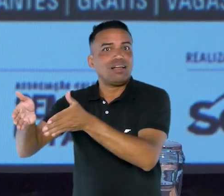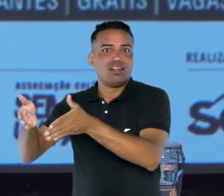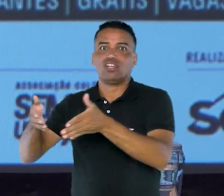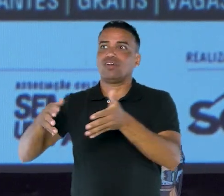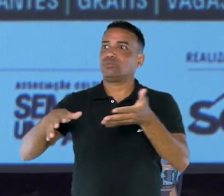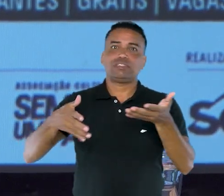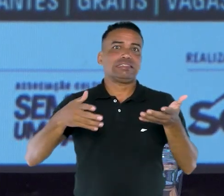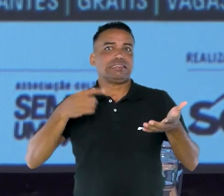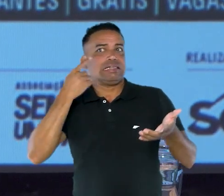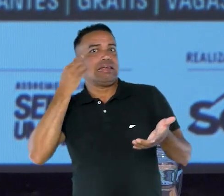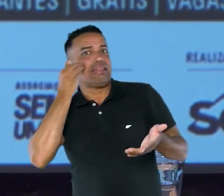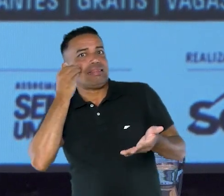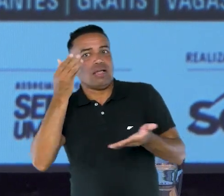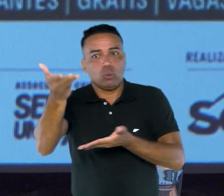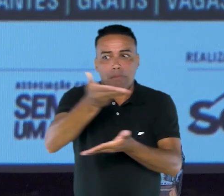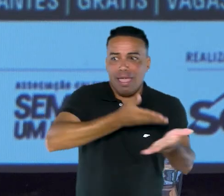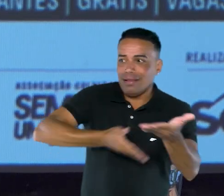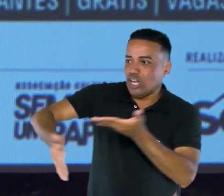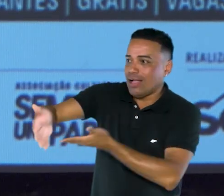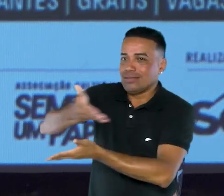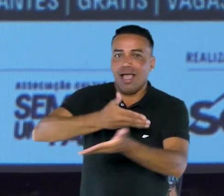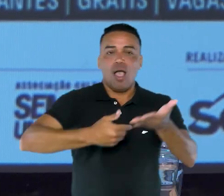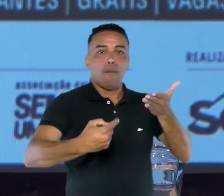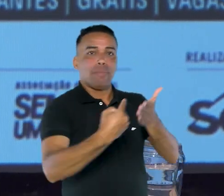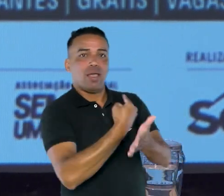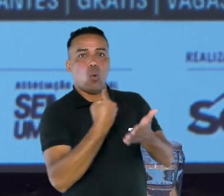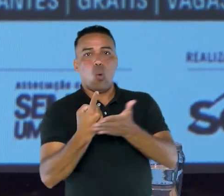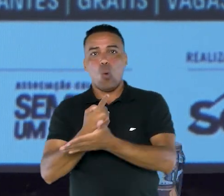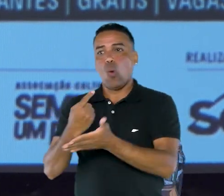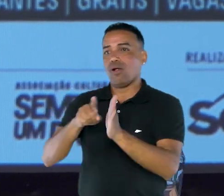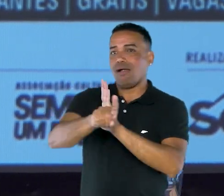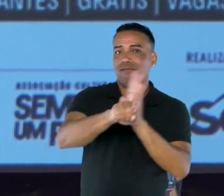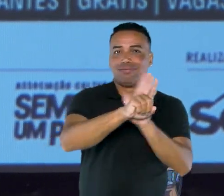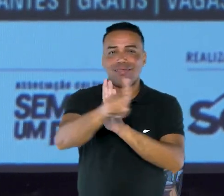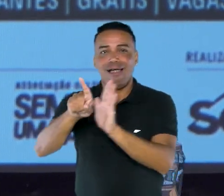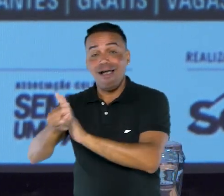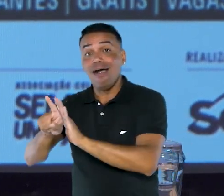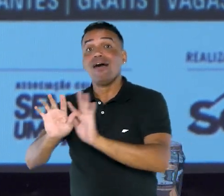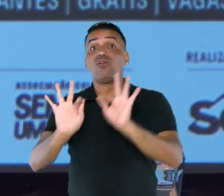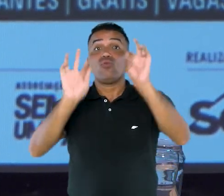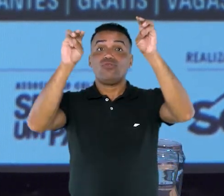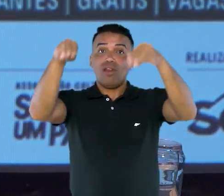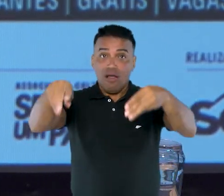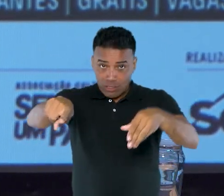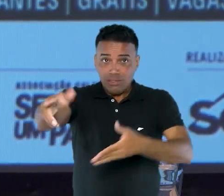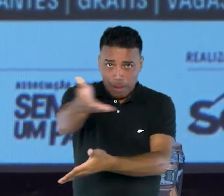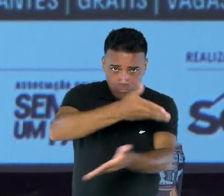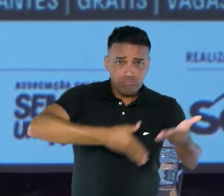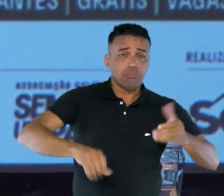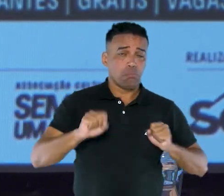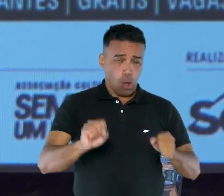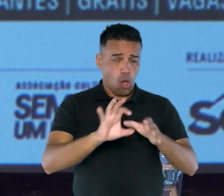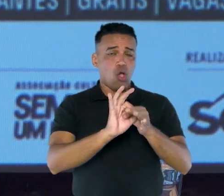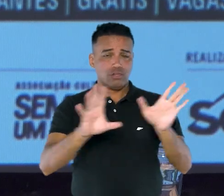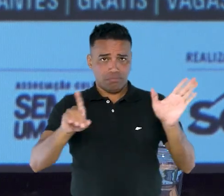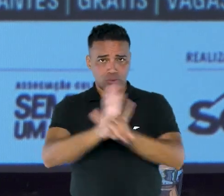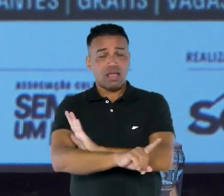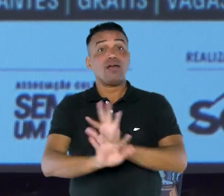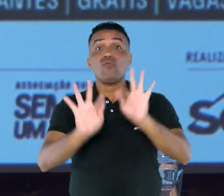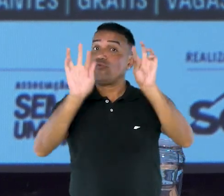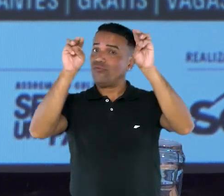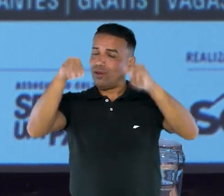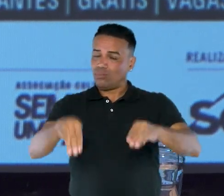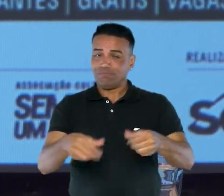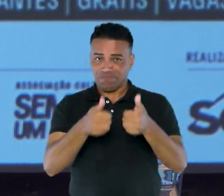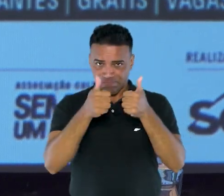surfando aqui nessa dança da mediação e das perguntas, e, no final, eu vou abrir para que vocês também interajam com a gente e possam